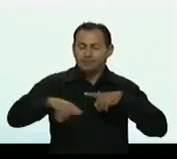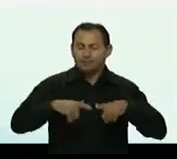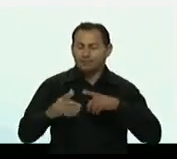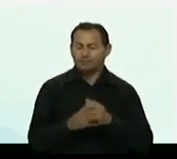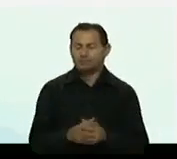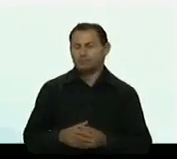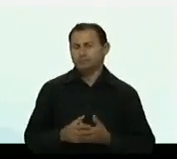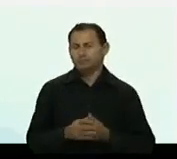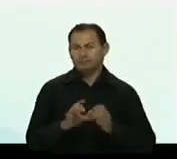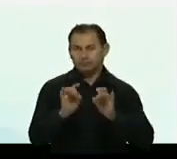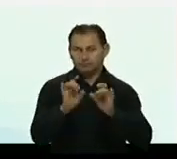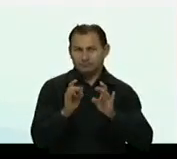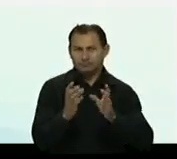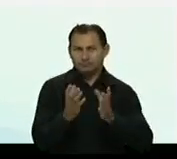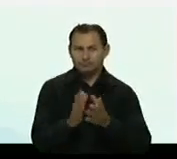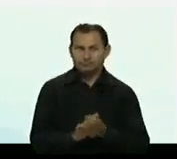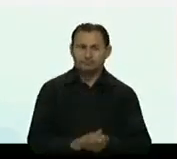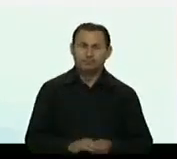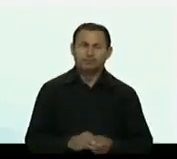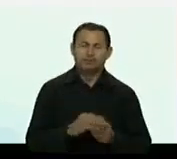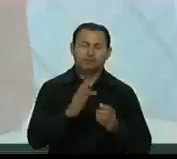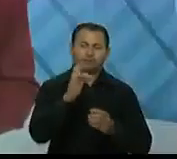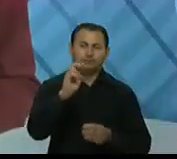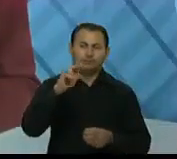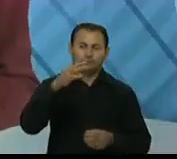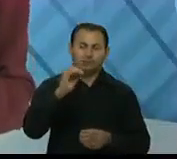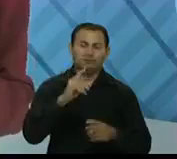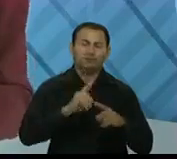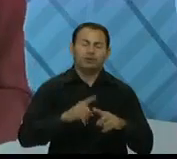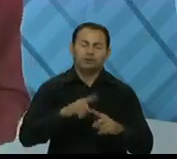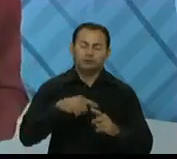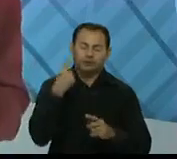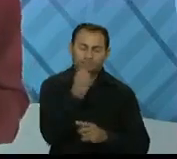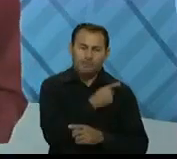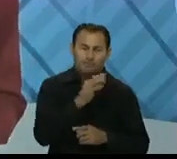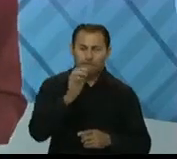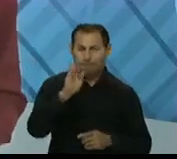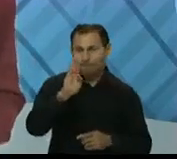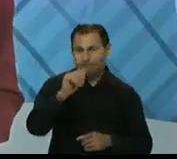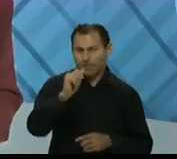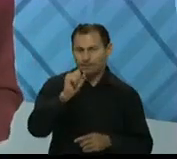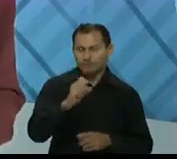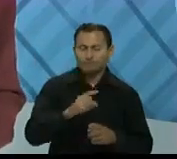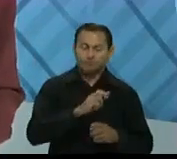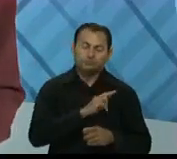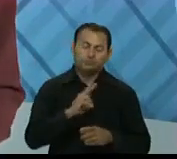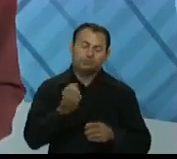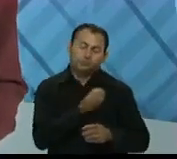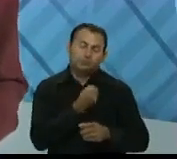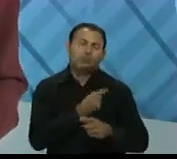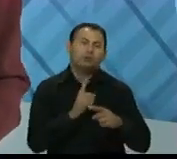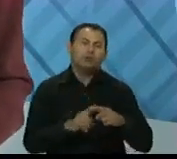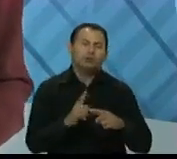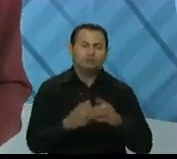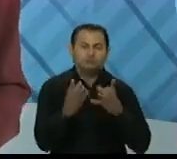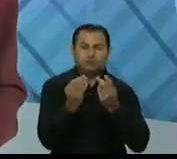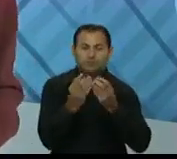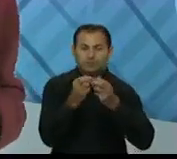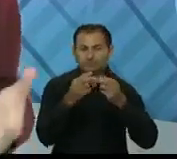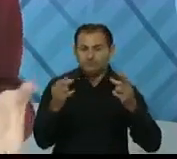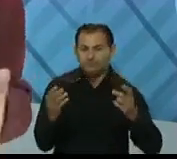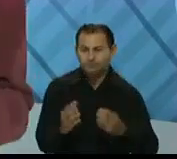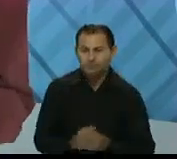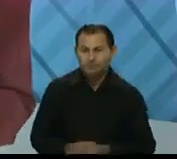esse tipo específico de função exponencial, quando a nossa base é um número de Neper? É importante porque em muitas